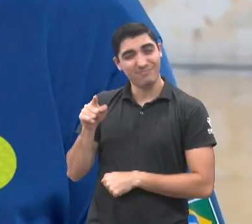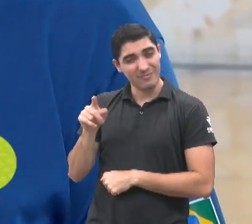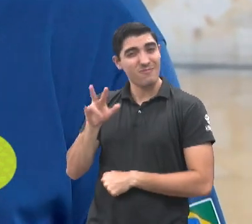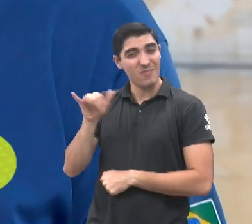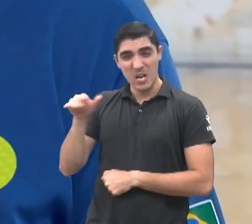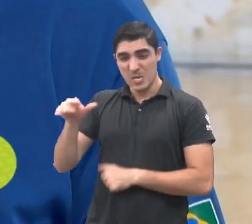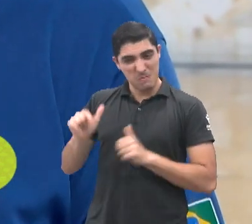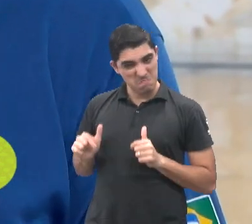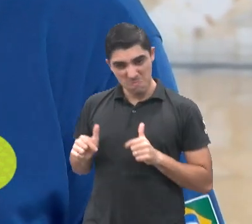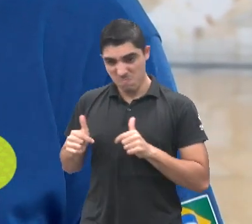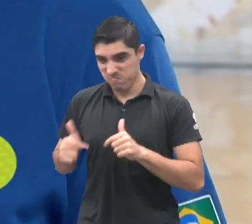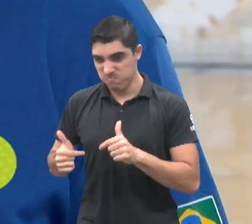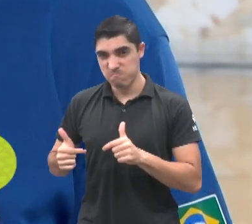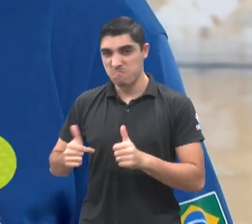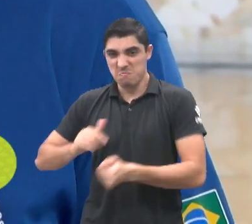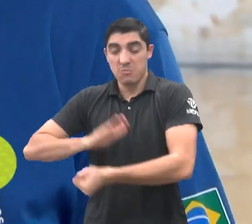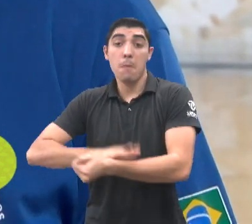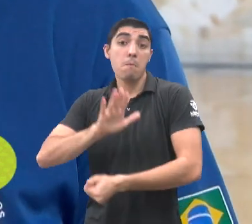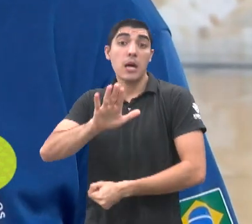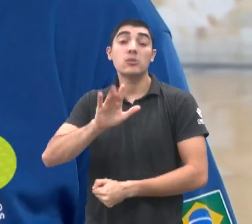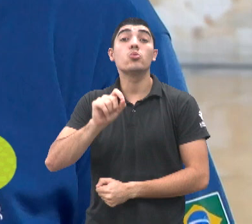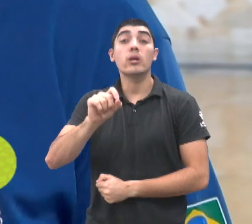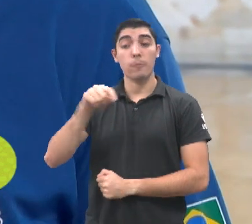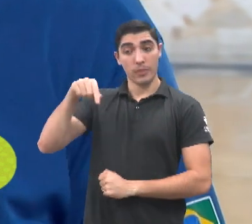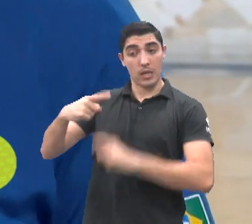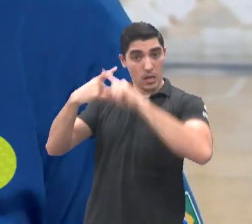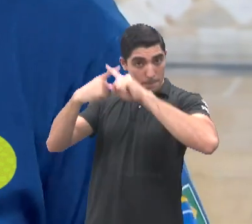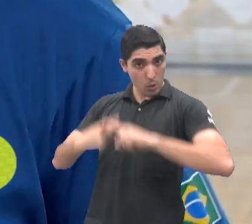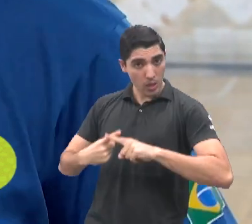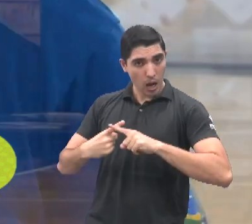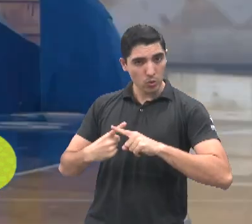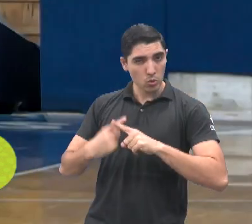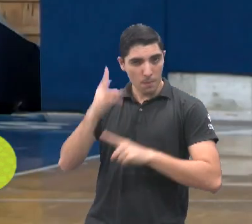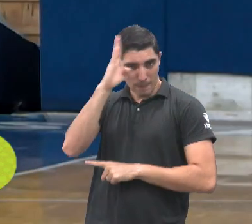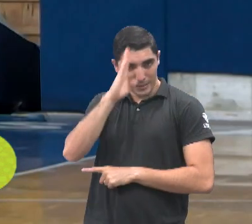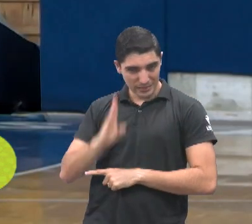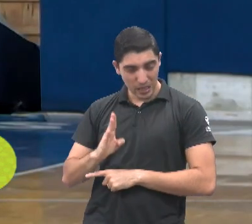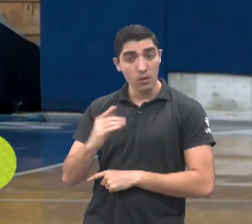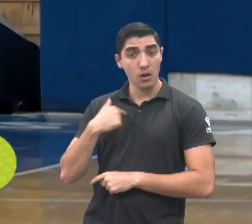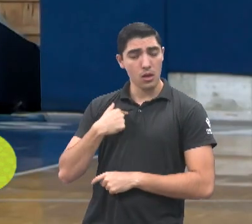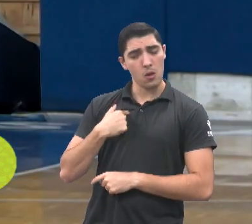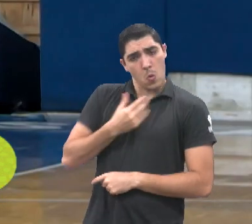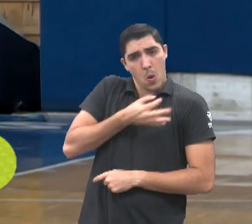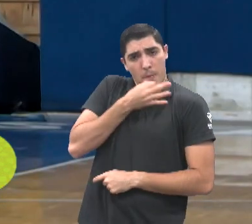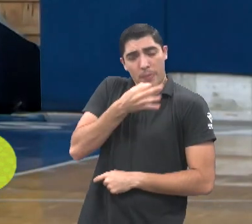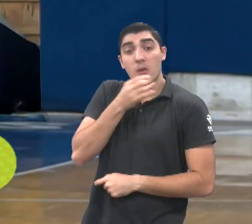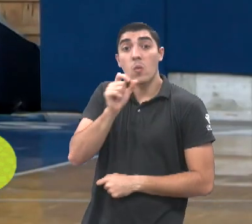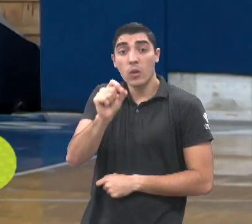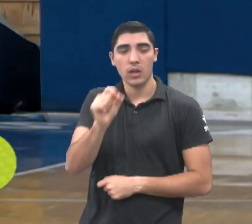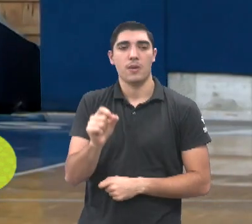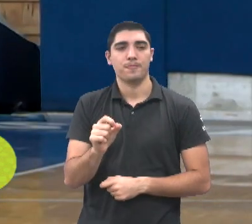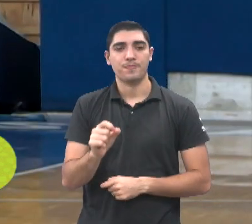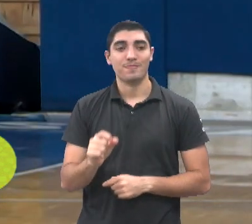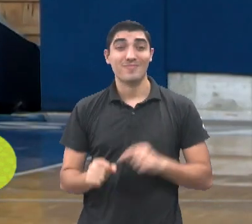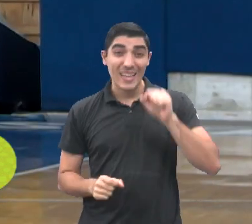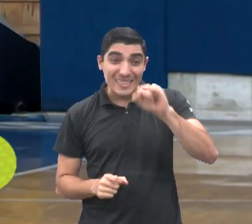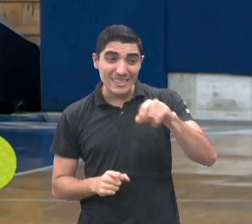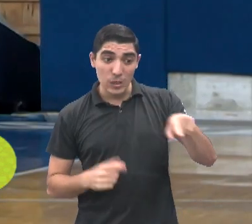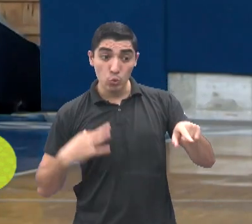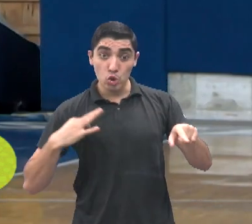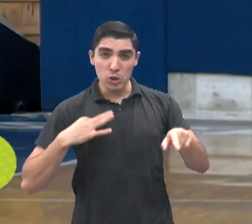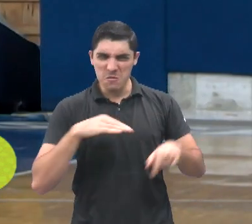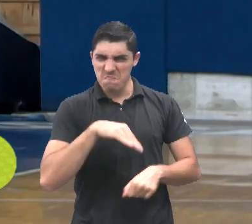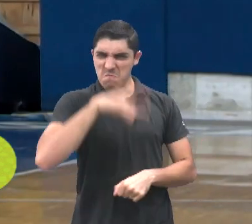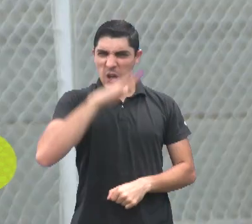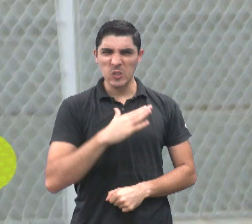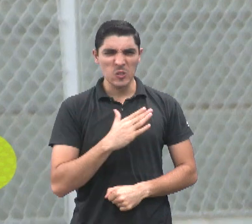falo que quem está entrando mais afim está ganhando jogos. Mais afim não que os outros não estejam, mas aquele que está um pouco mais, né, na intensidade, na